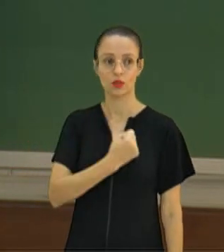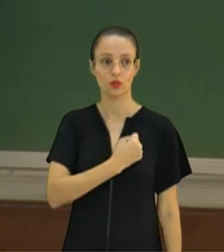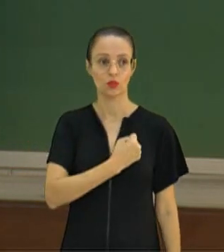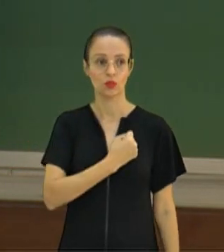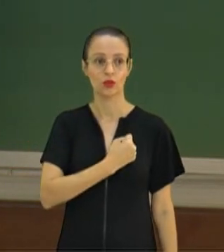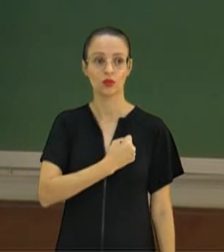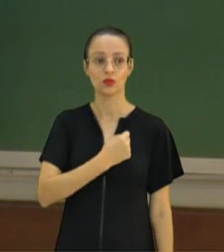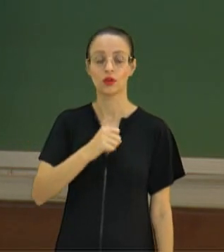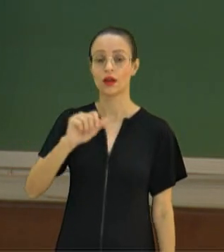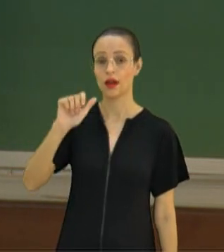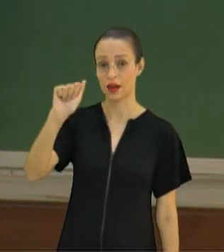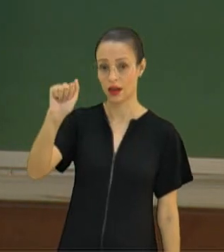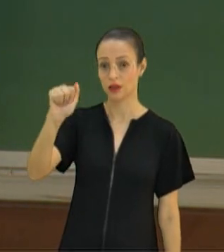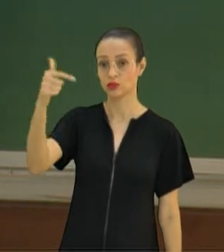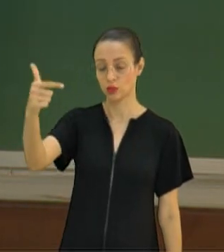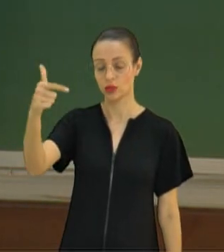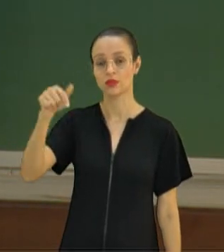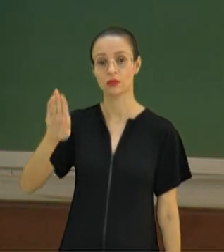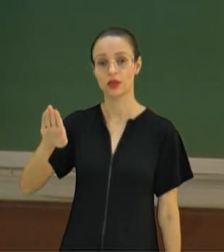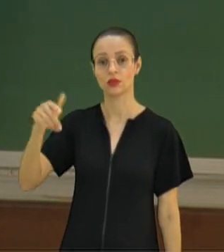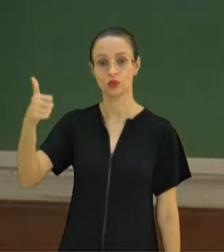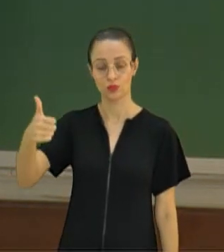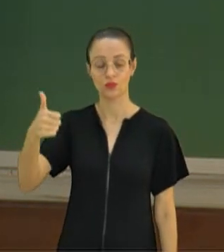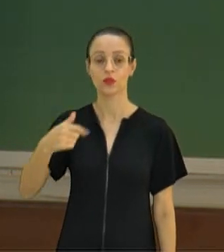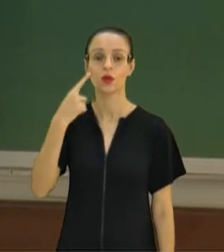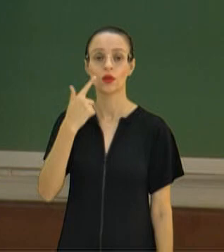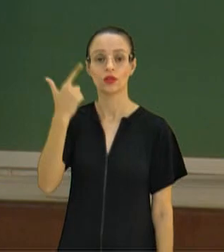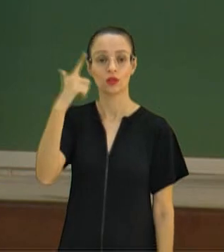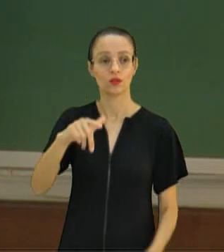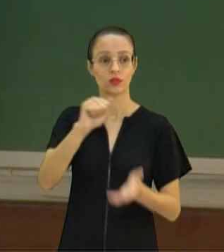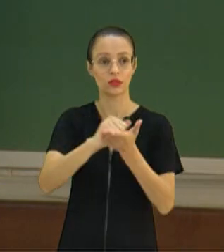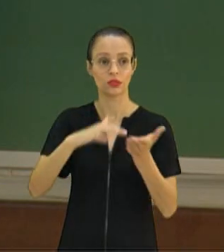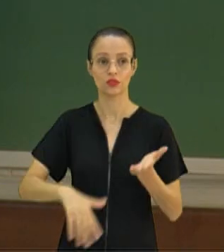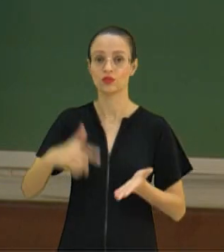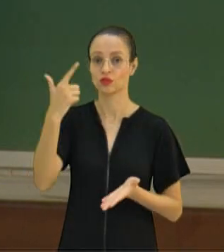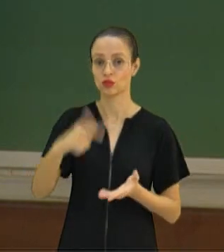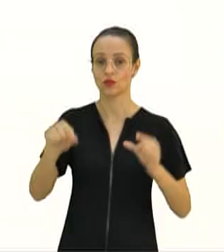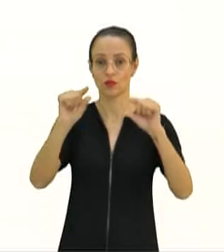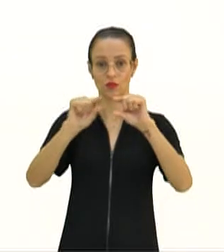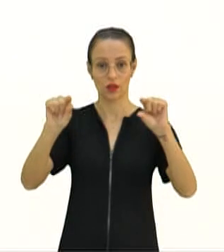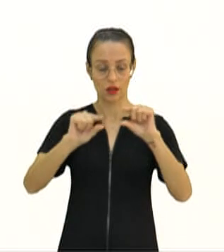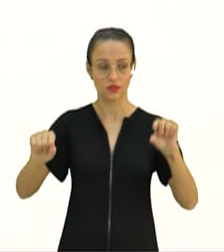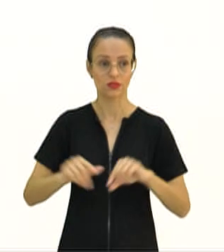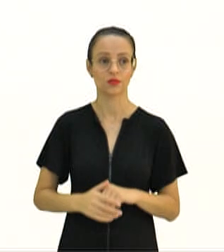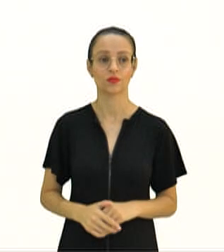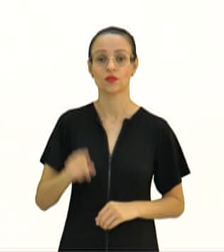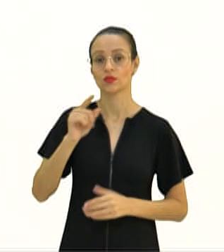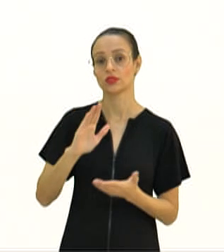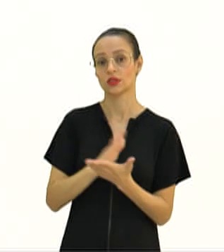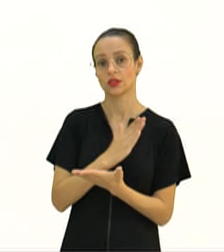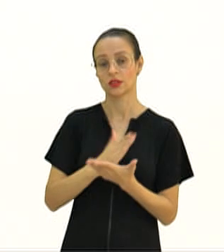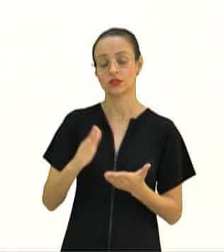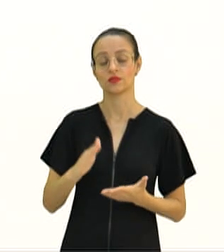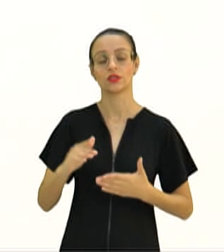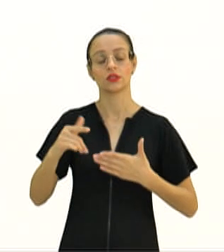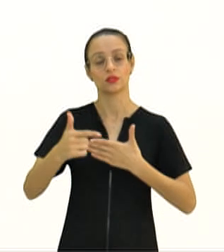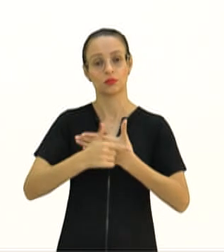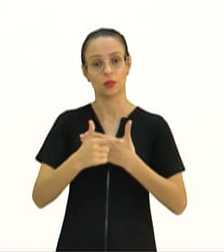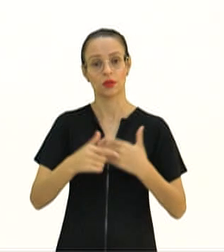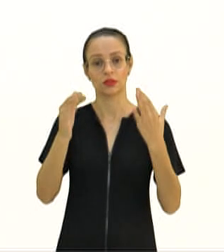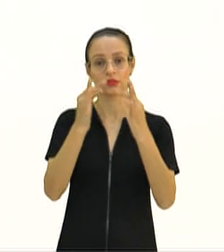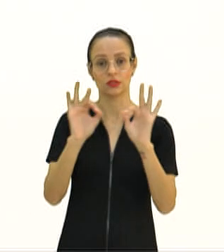B. Agora temos um novo exercício com a mesma ideia, frases novas. Classifique sintaticamente as